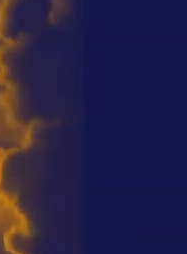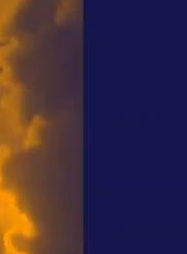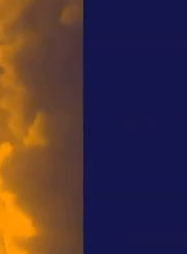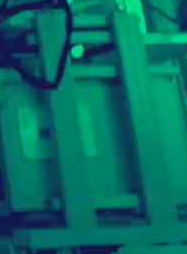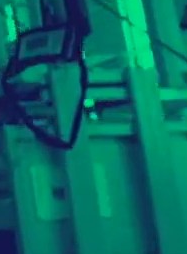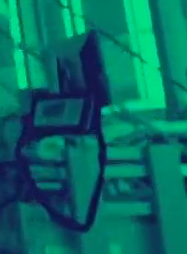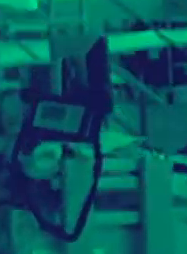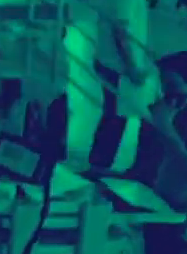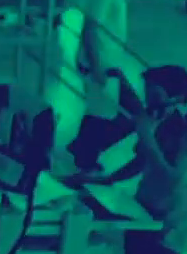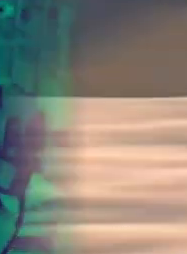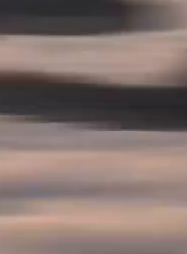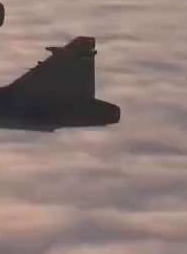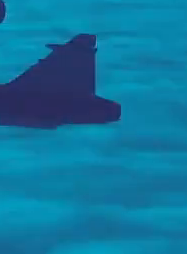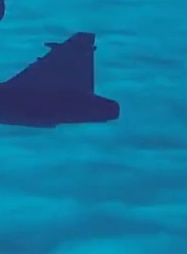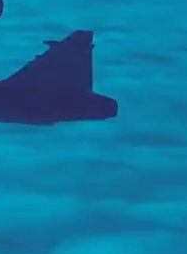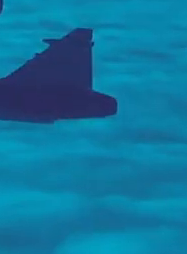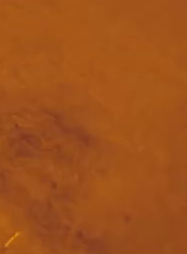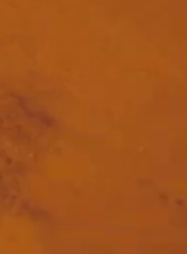Música